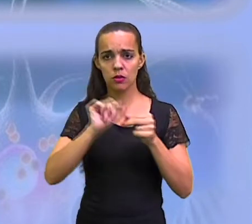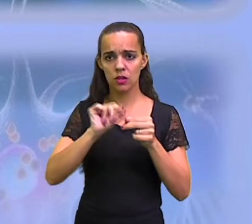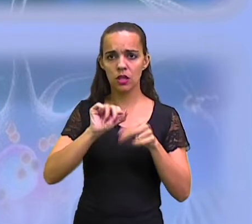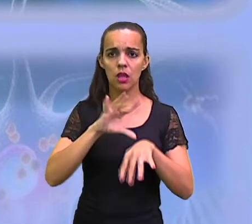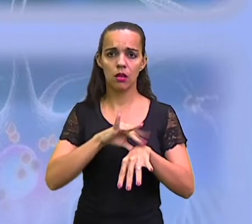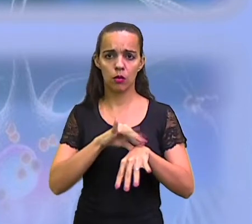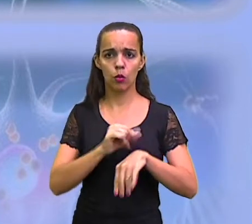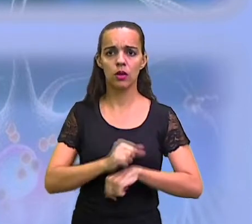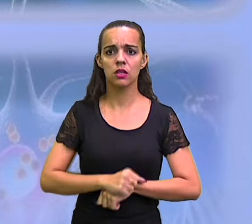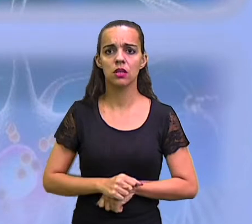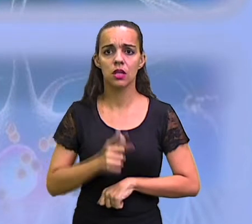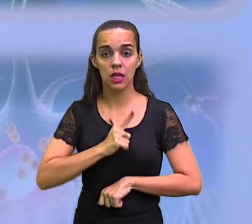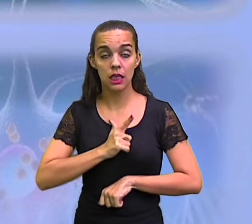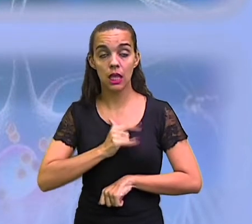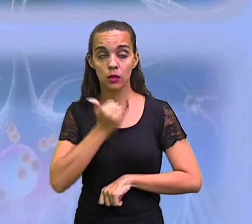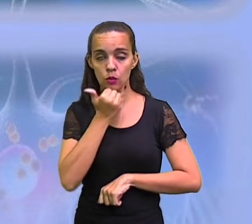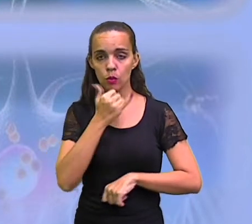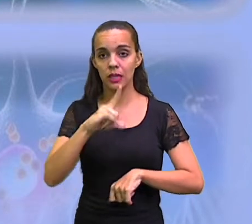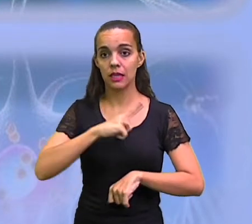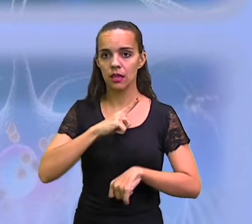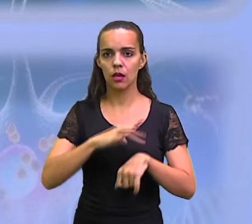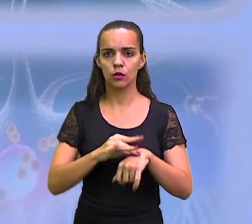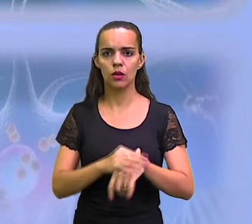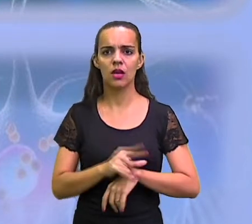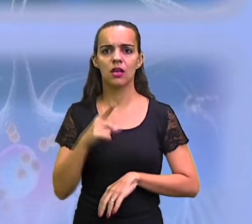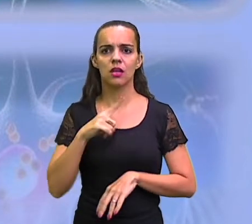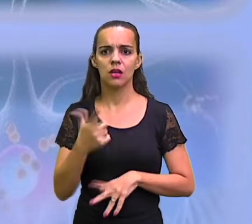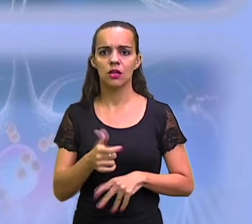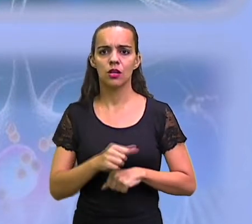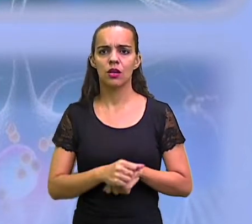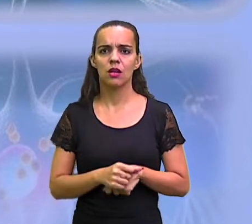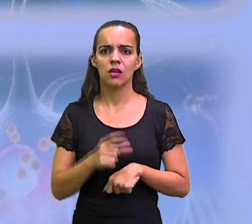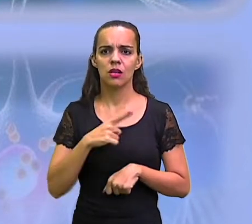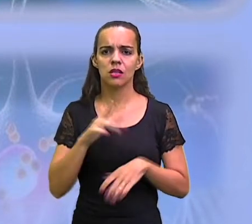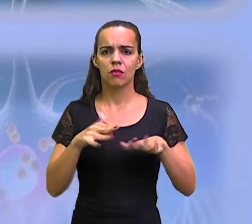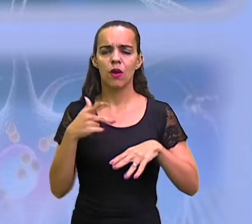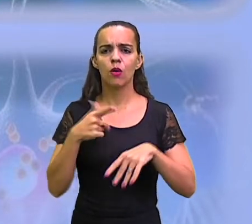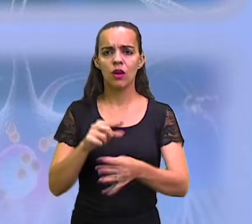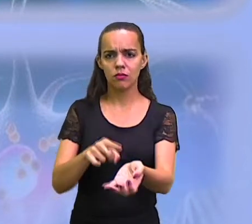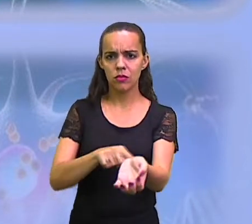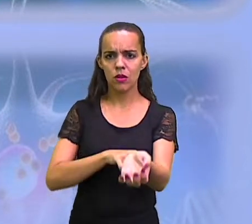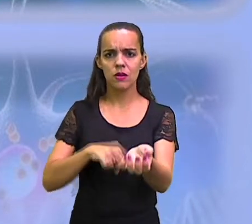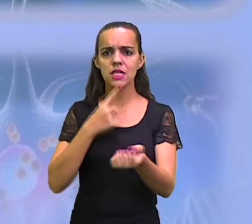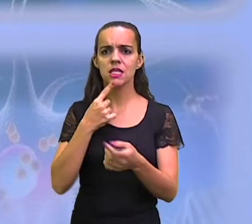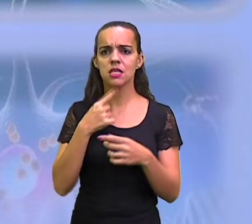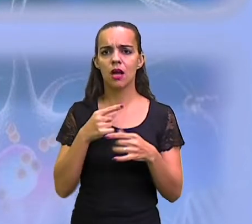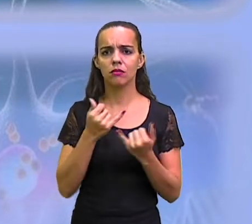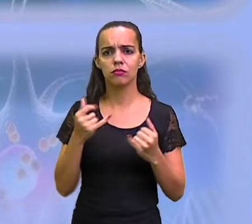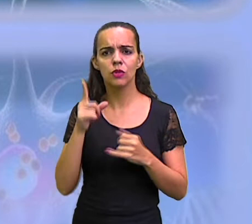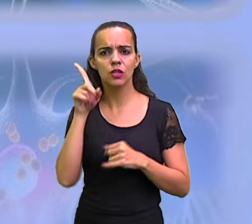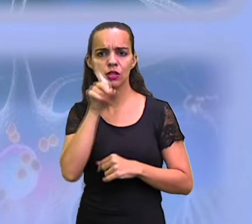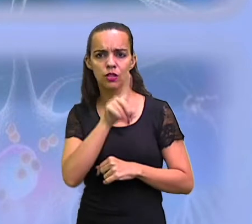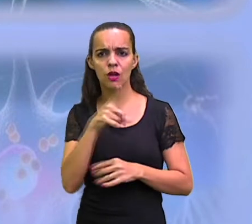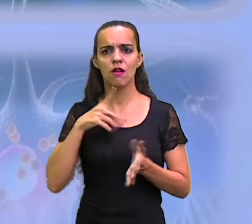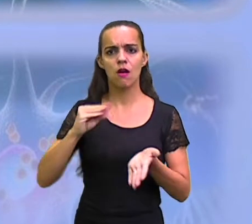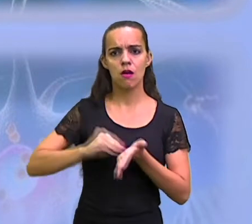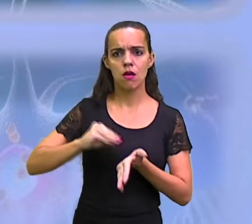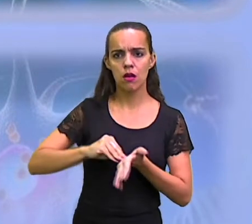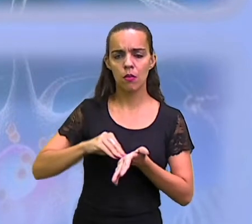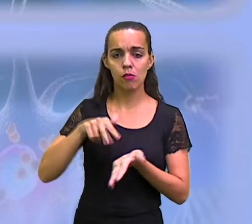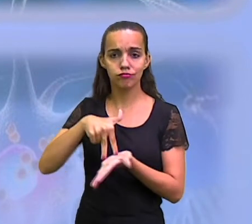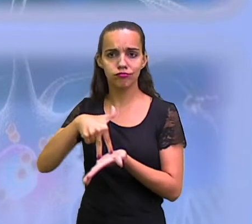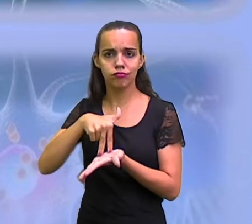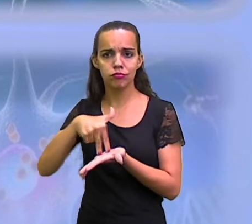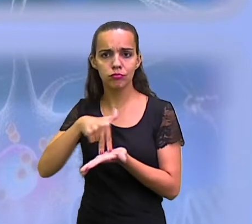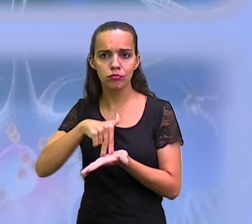estão a rigidez muscular e nas articulações, tremores, a falta de